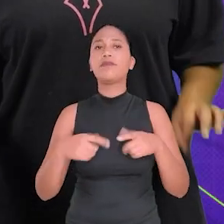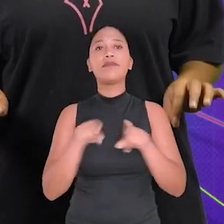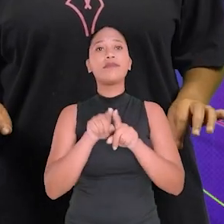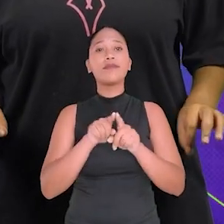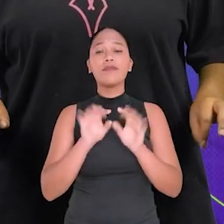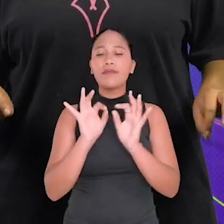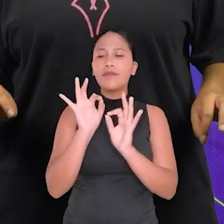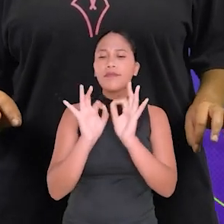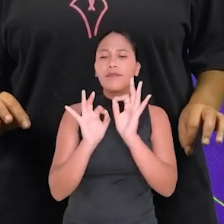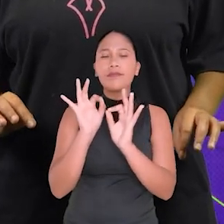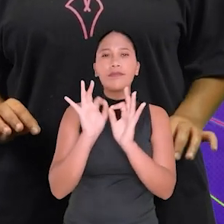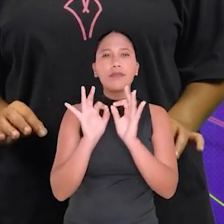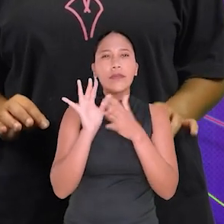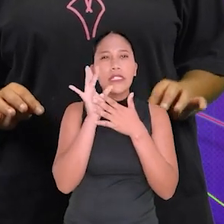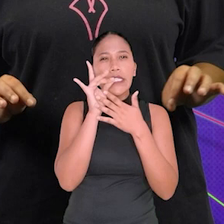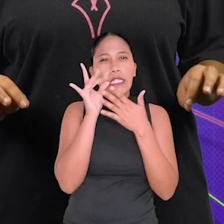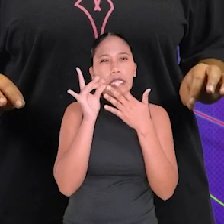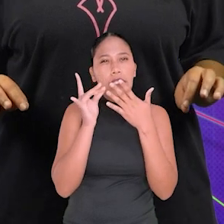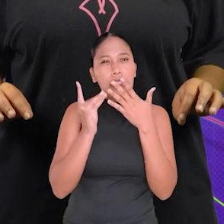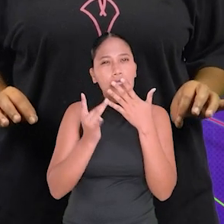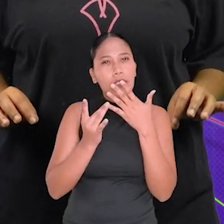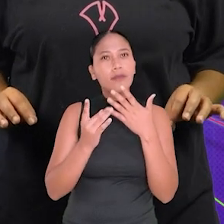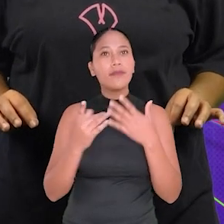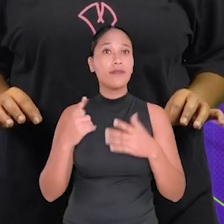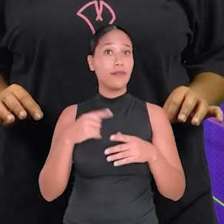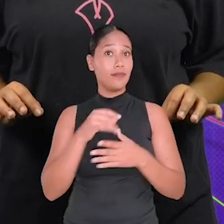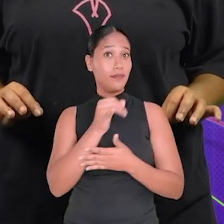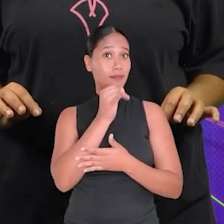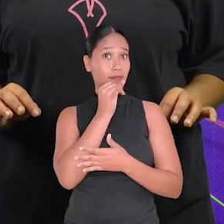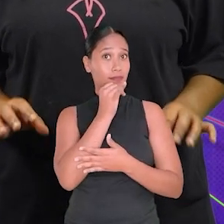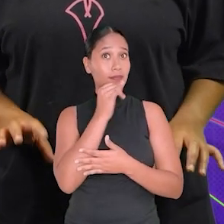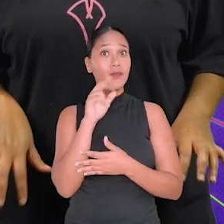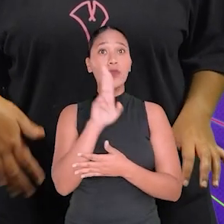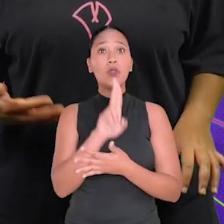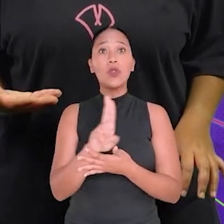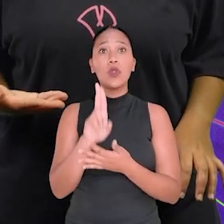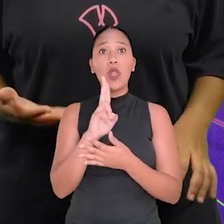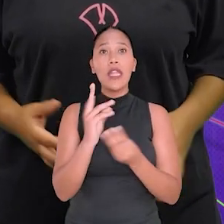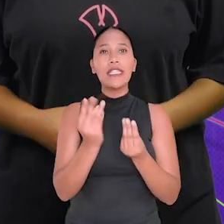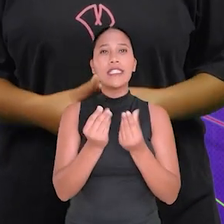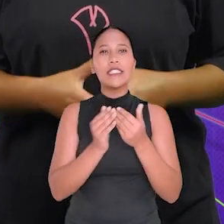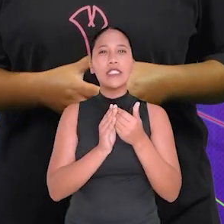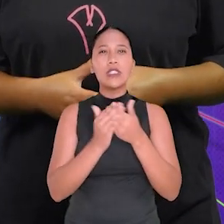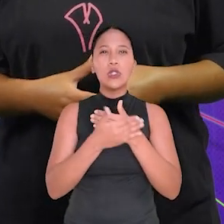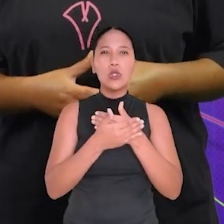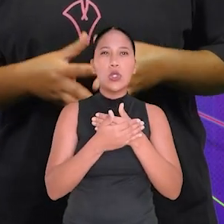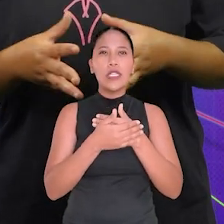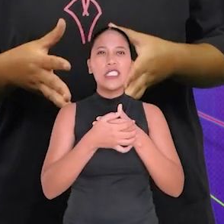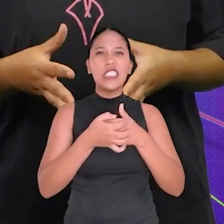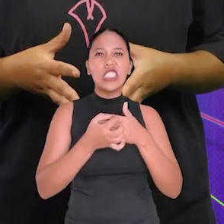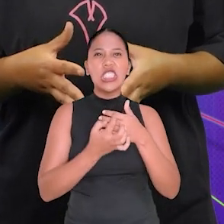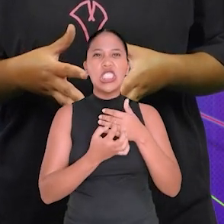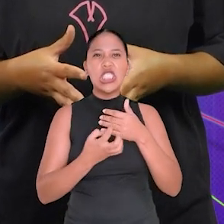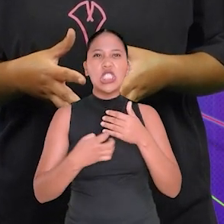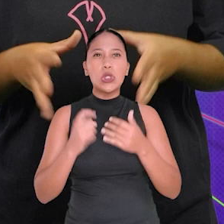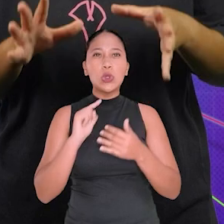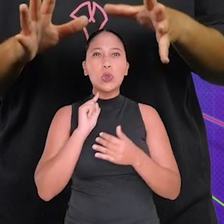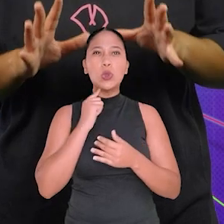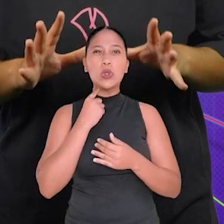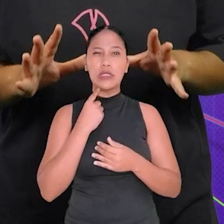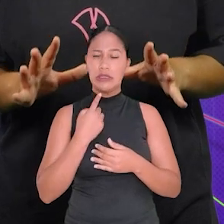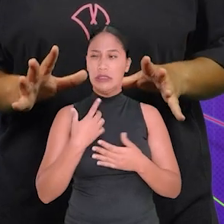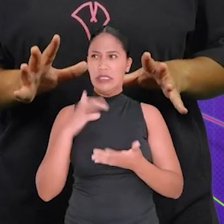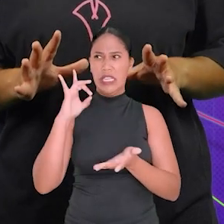Os objetos são elaborados com uma atenção meticulosa aos detalhes, como, por exemplo, a utilização de texturas desgastadas